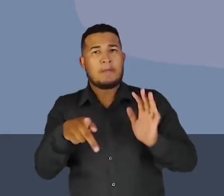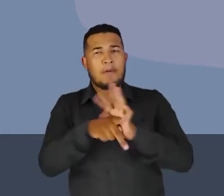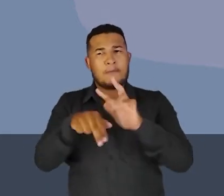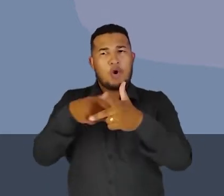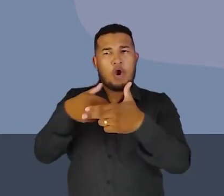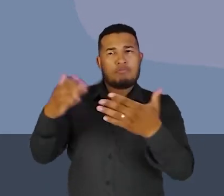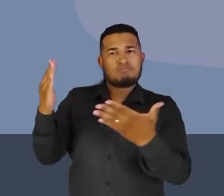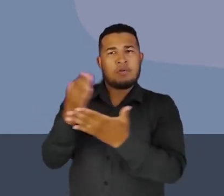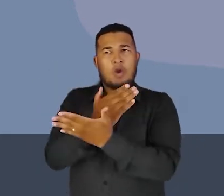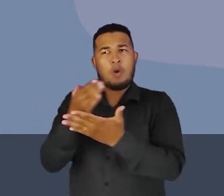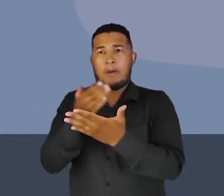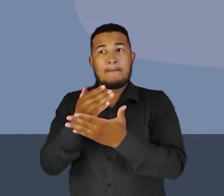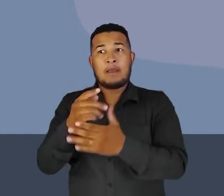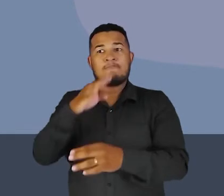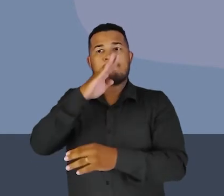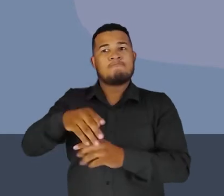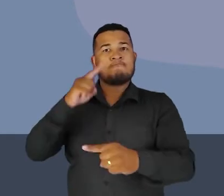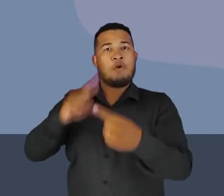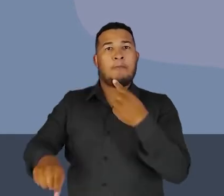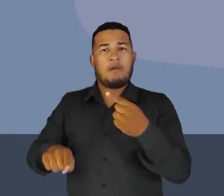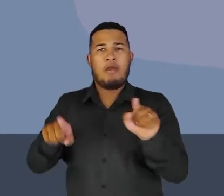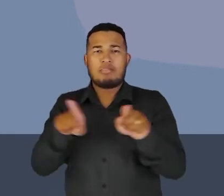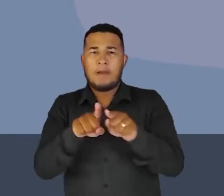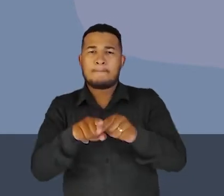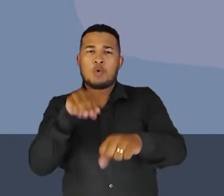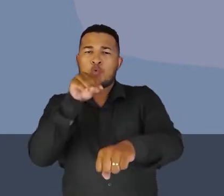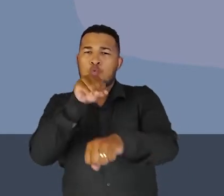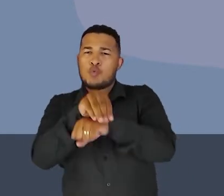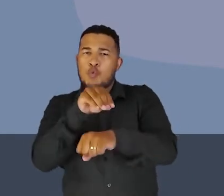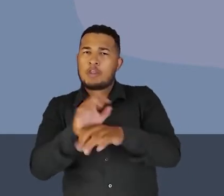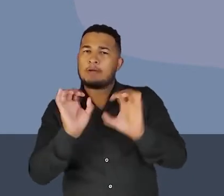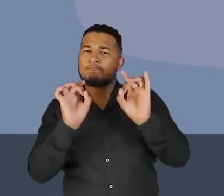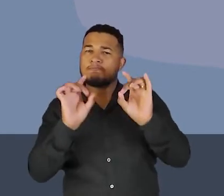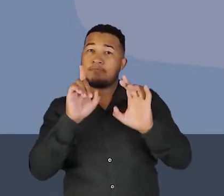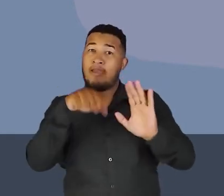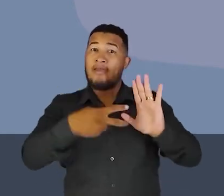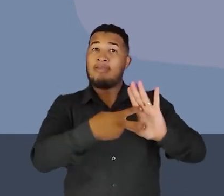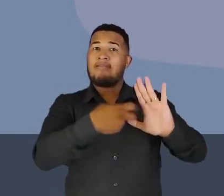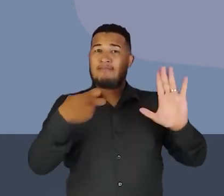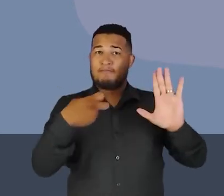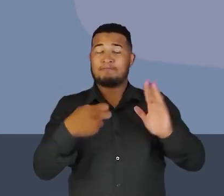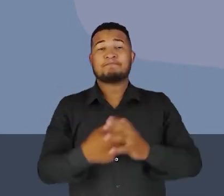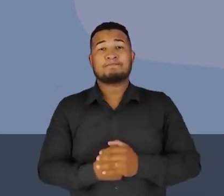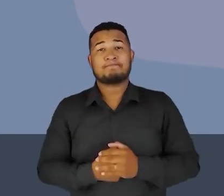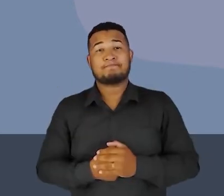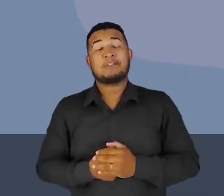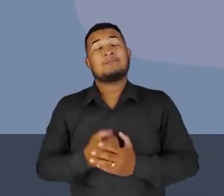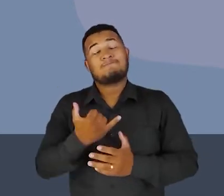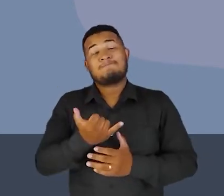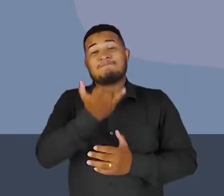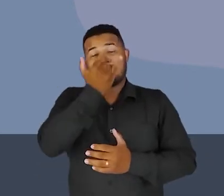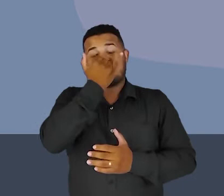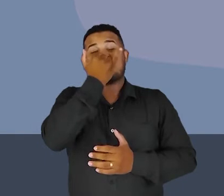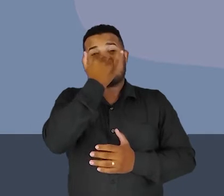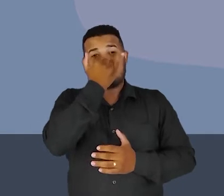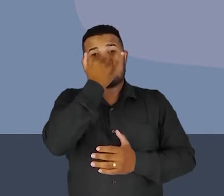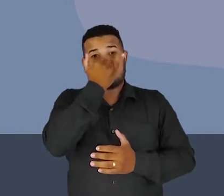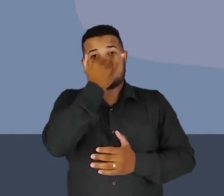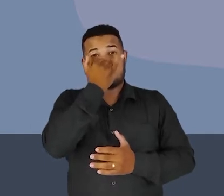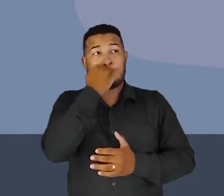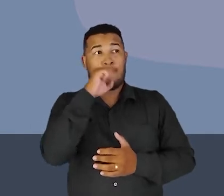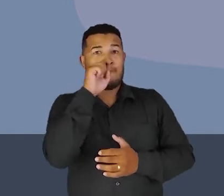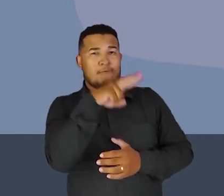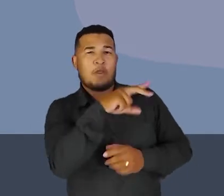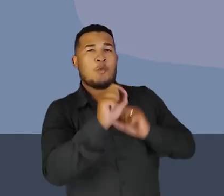itens e cuidados necessários é crime. Infelizmente, você pode ver ali uma